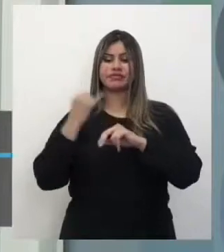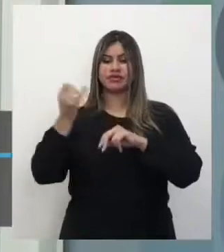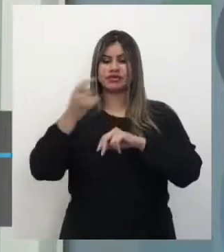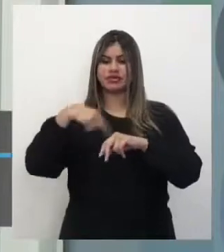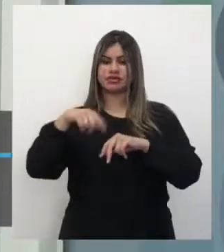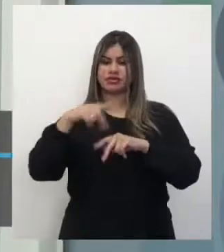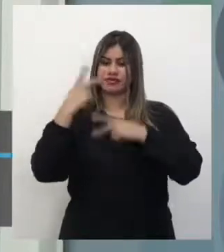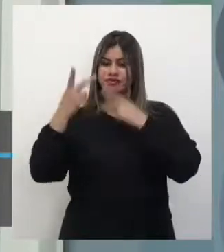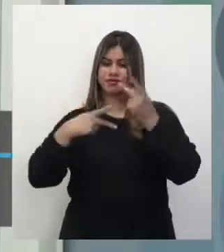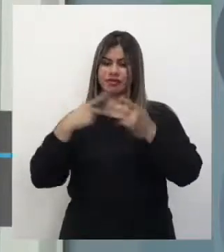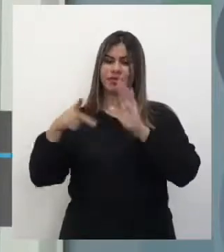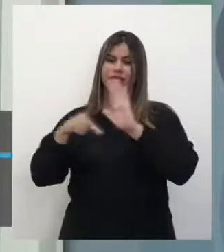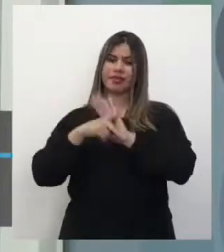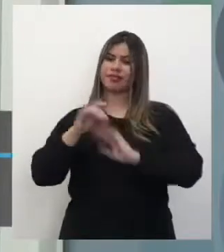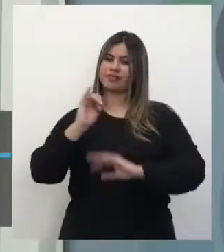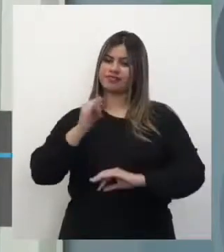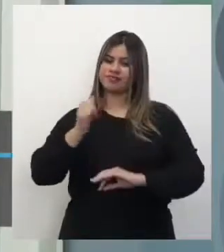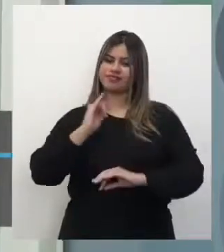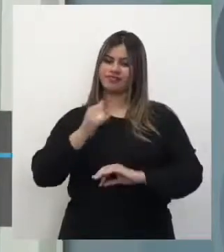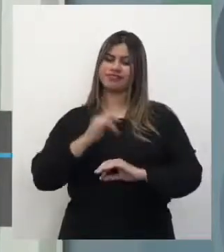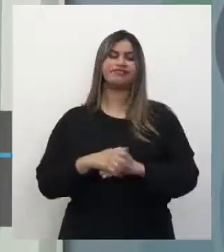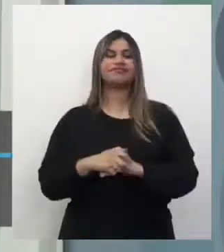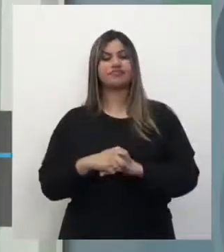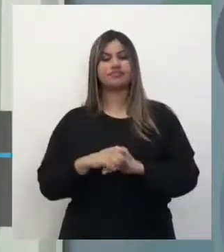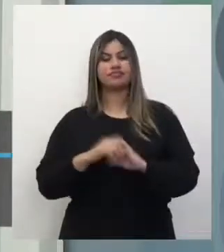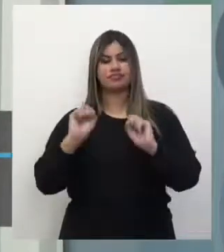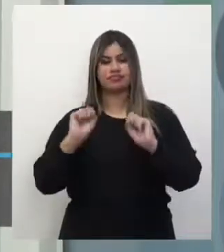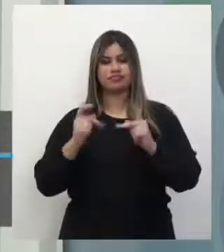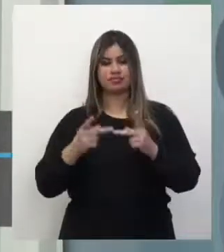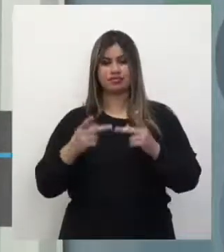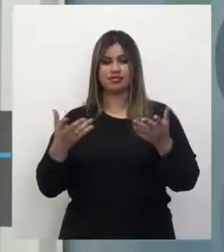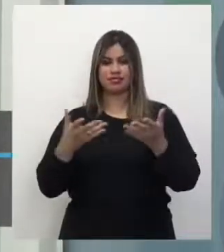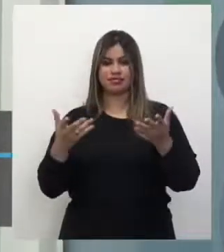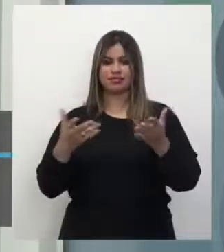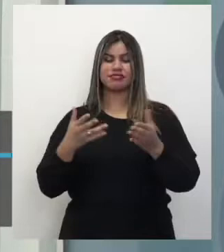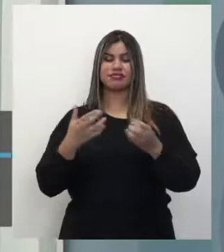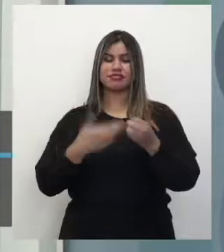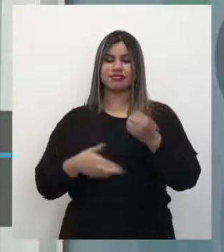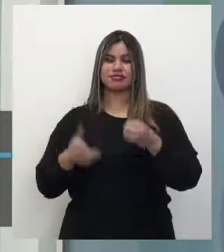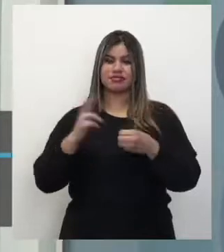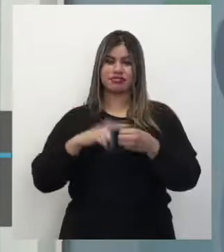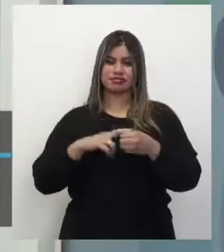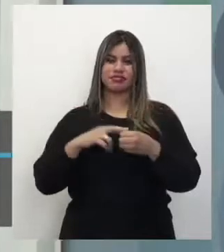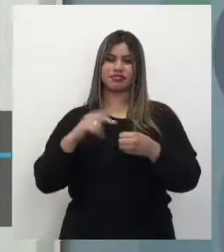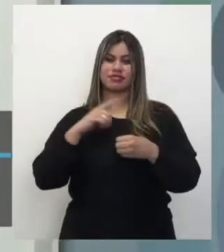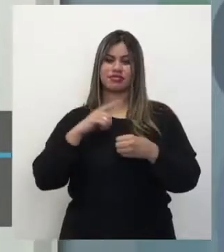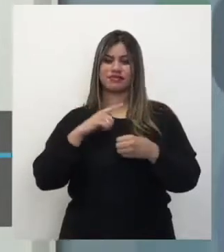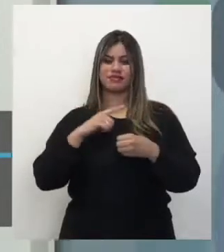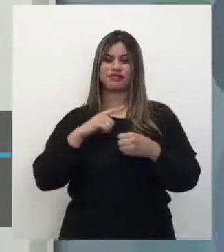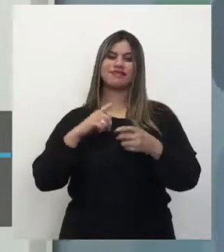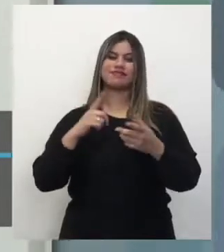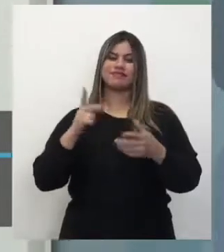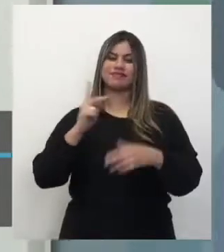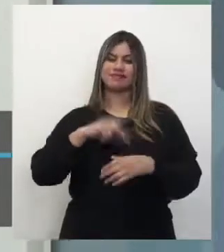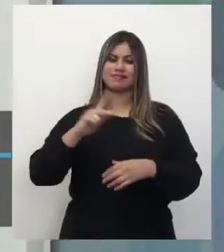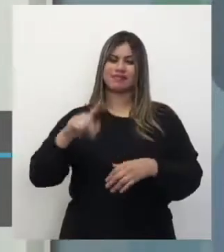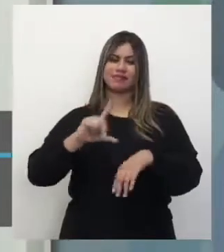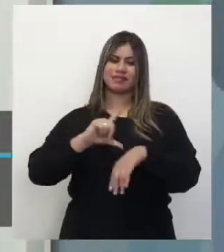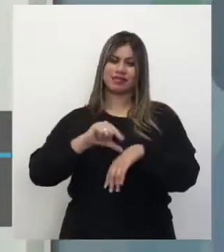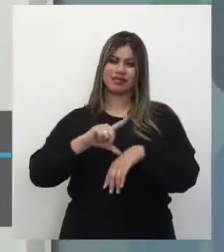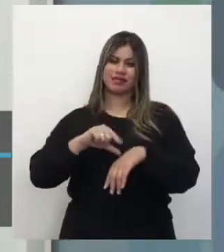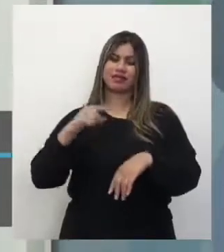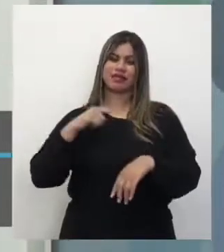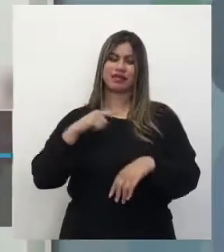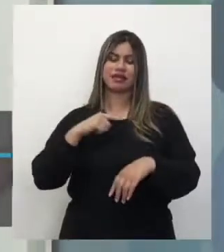da nossa narrativa. Feito disso, gente, aquele nosso momento de retomada, né? Sempre tem aquele professor que chega depois, aquele aluno que